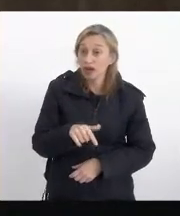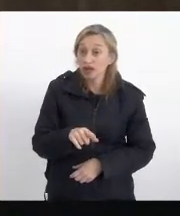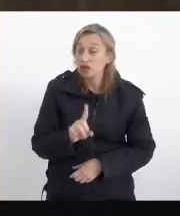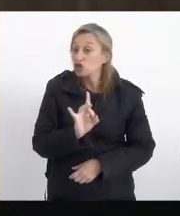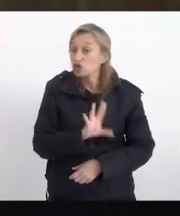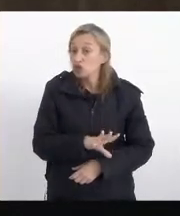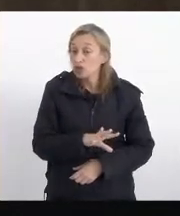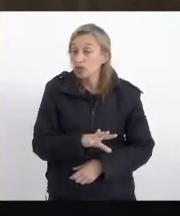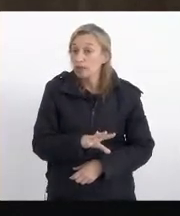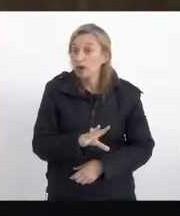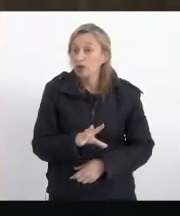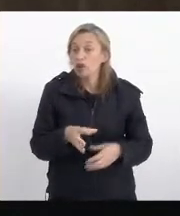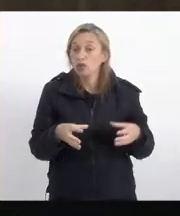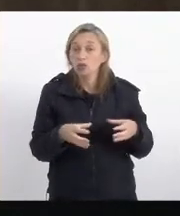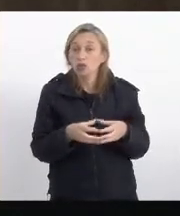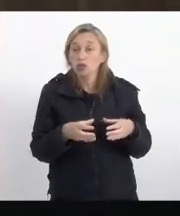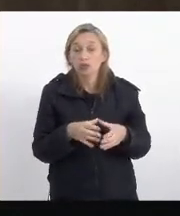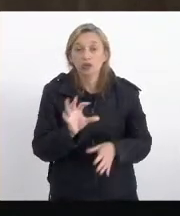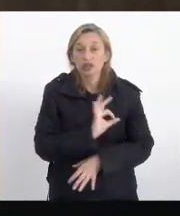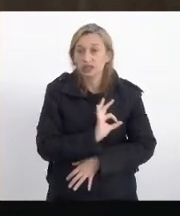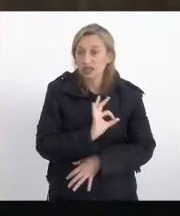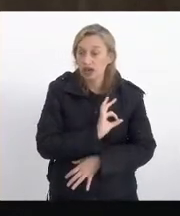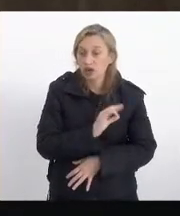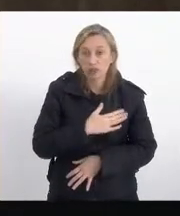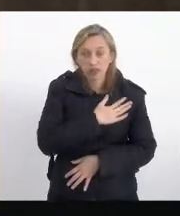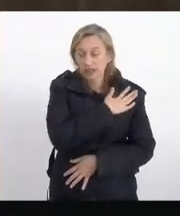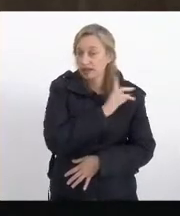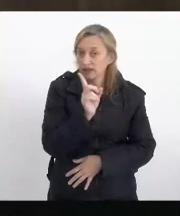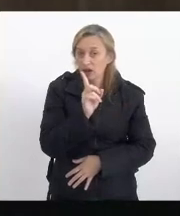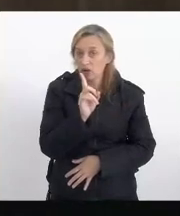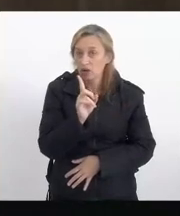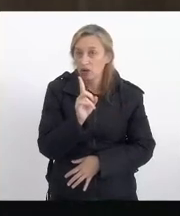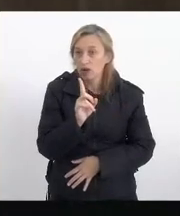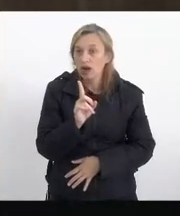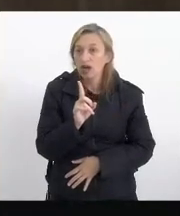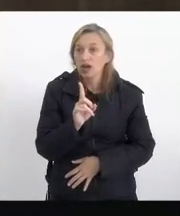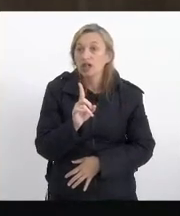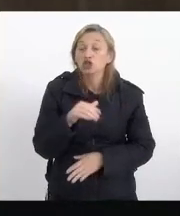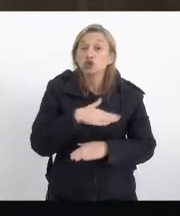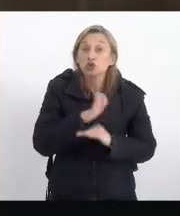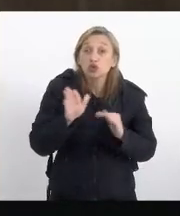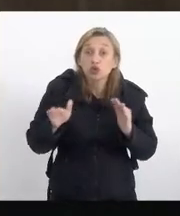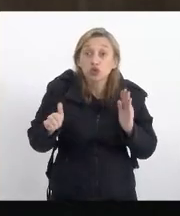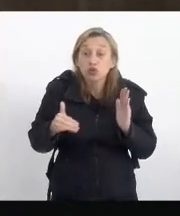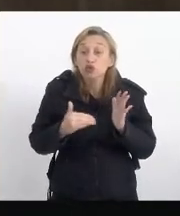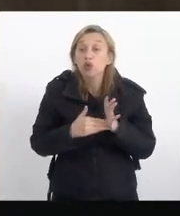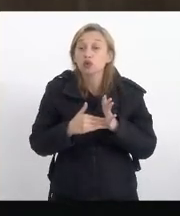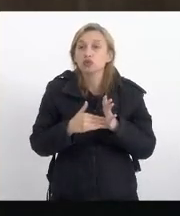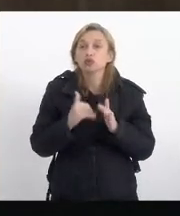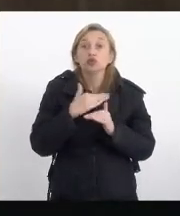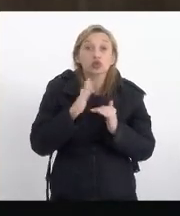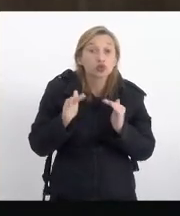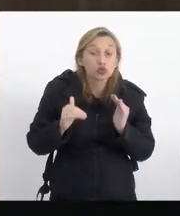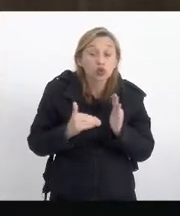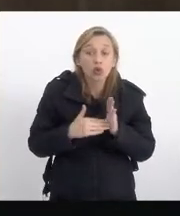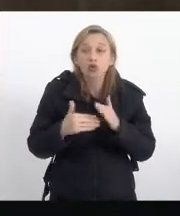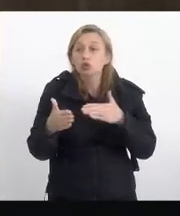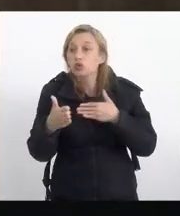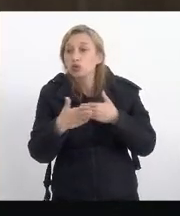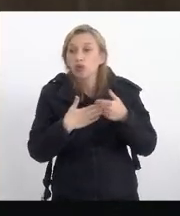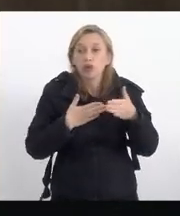a classe do policial militar, não. Não é, é para todos,